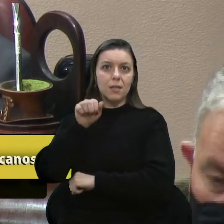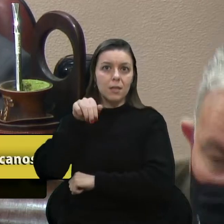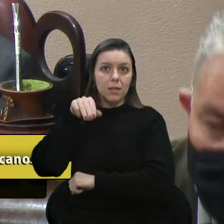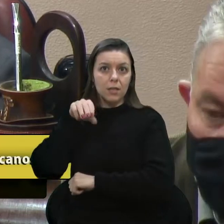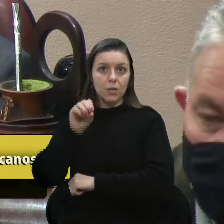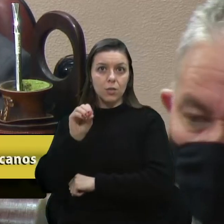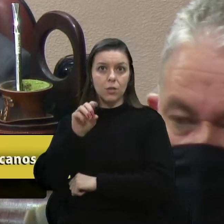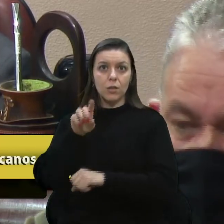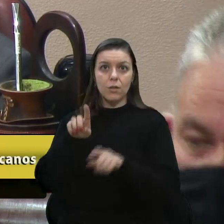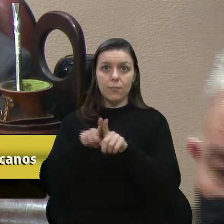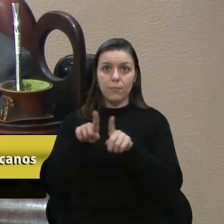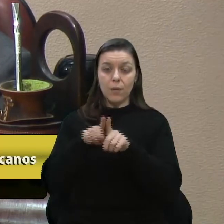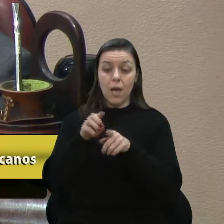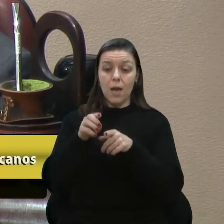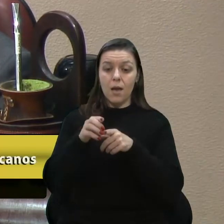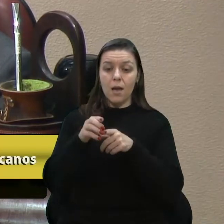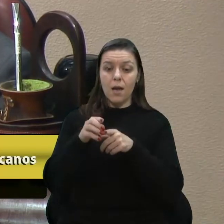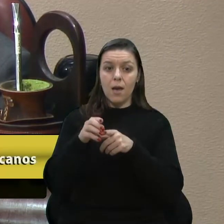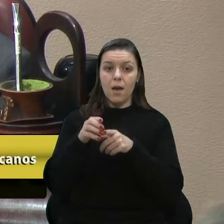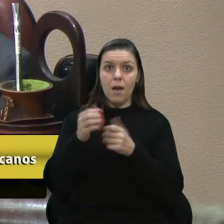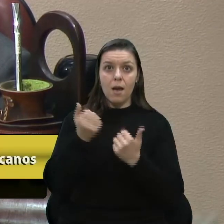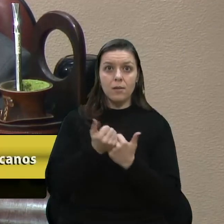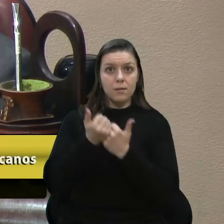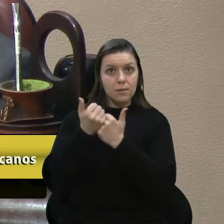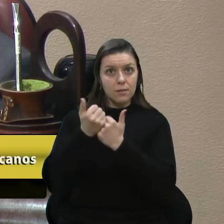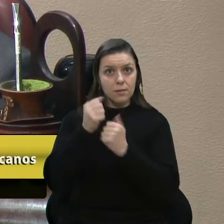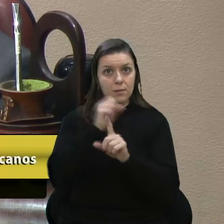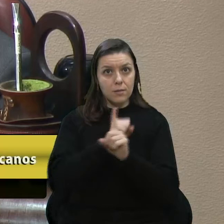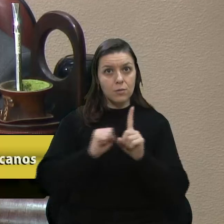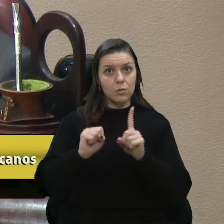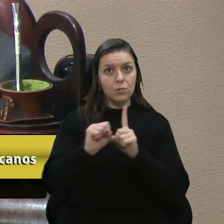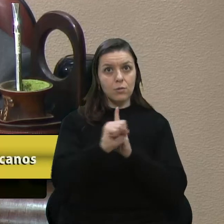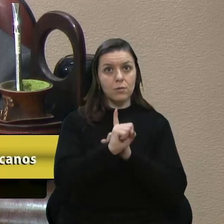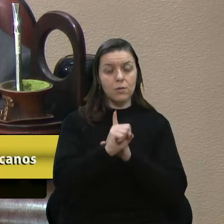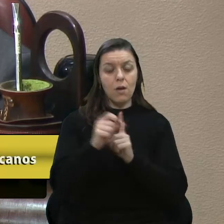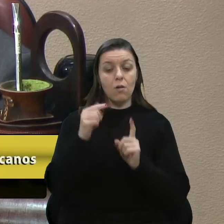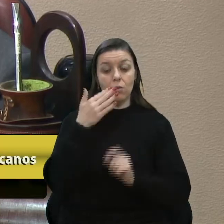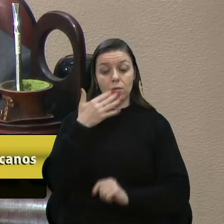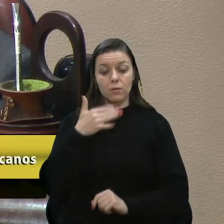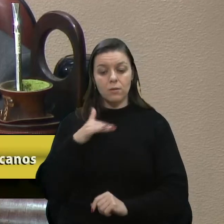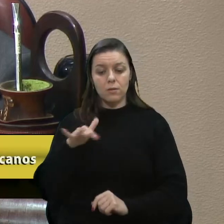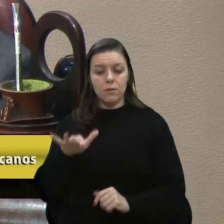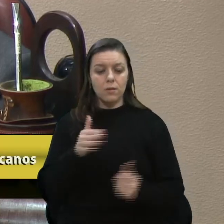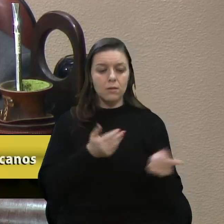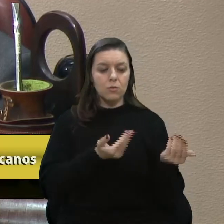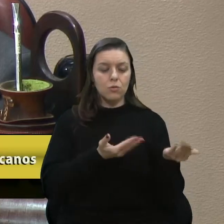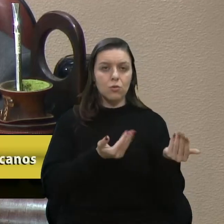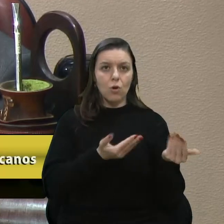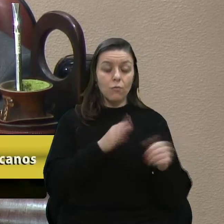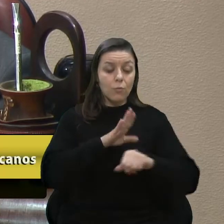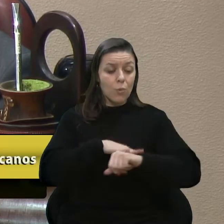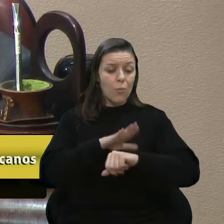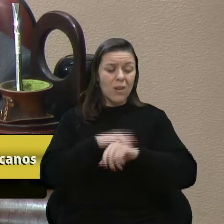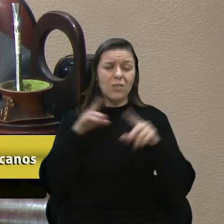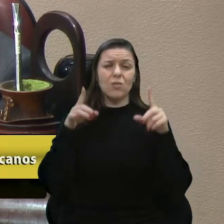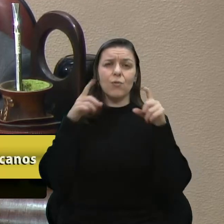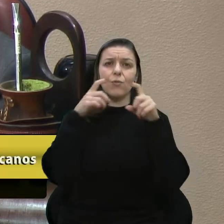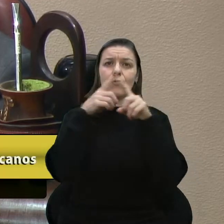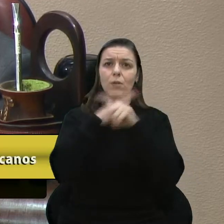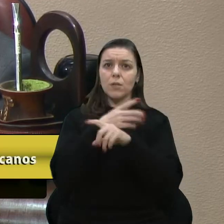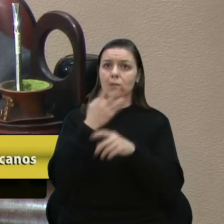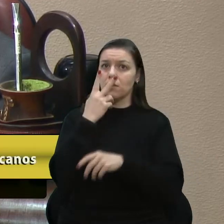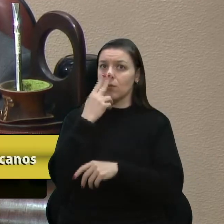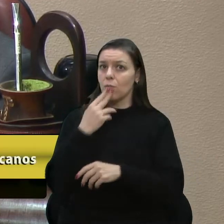Assistência Social, o que nós queremos é fazer com que essas nossas crianças e adolescentes e momentos tão difíceis como esse